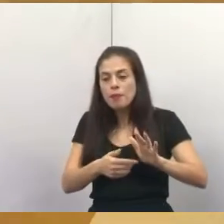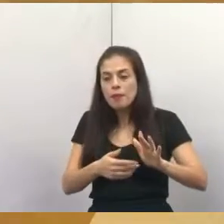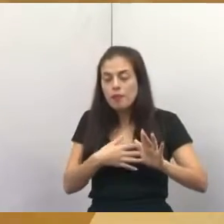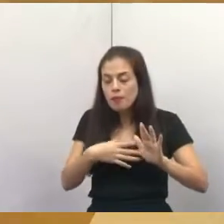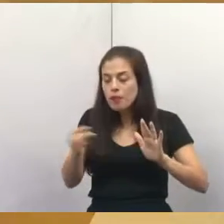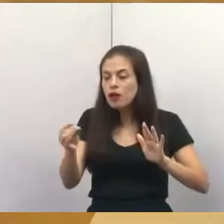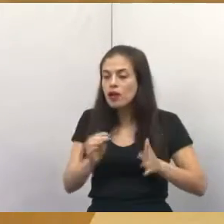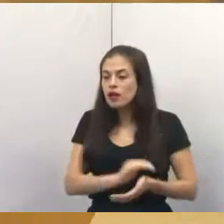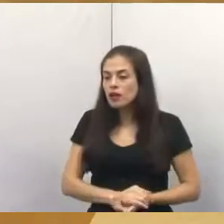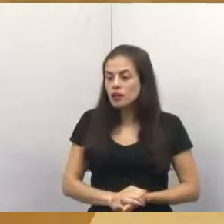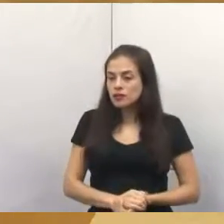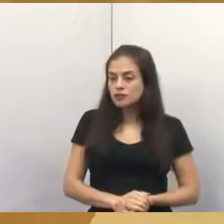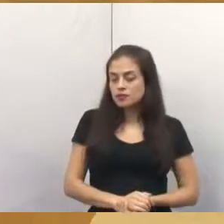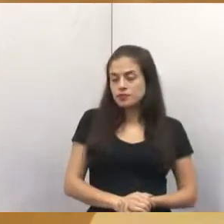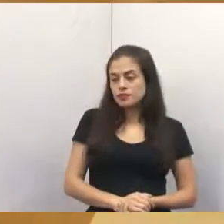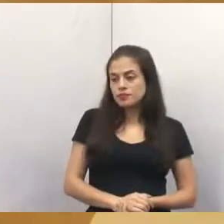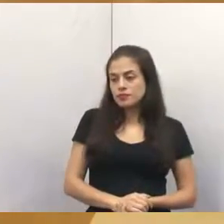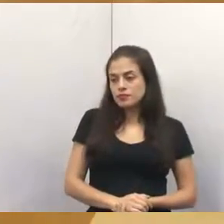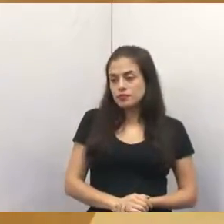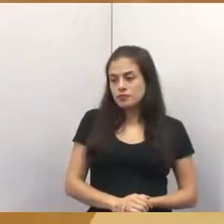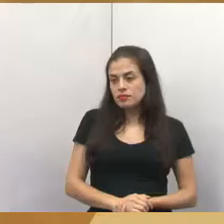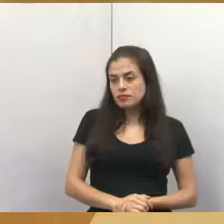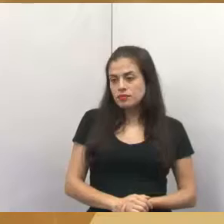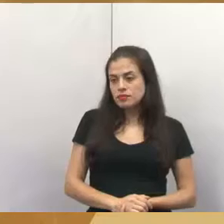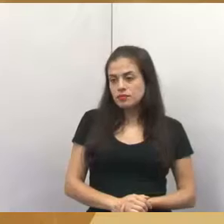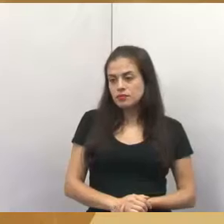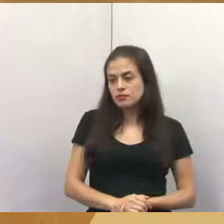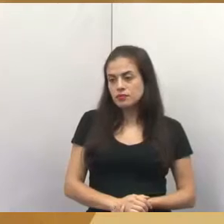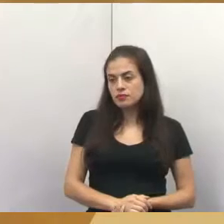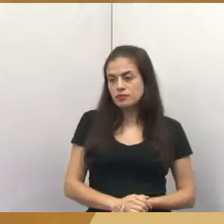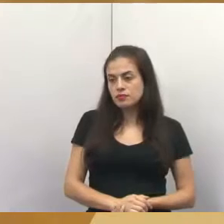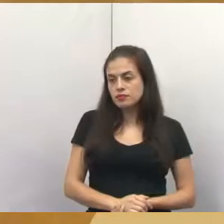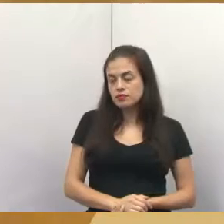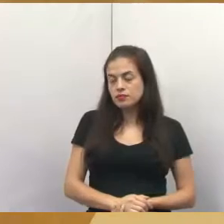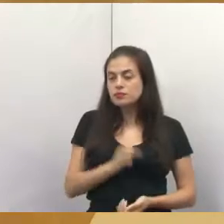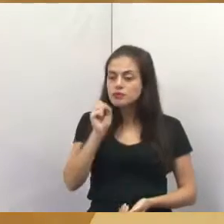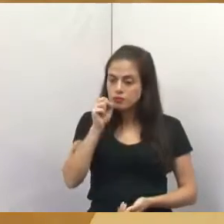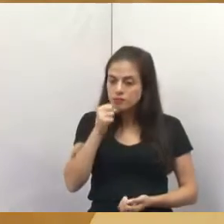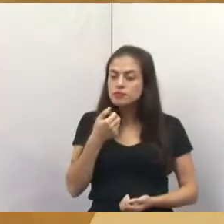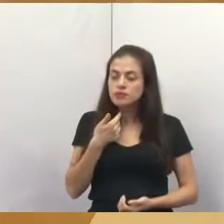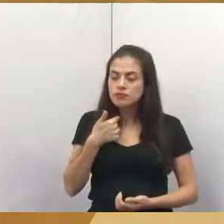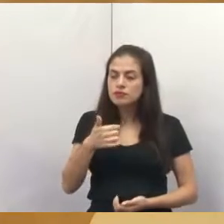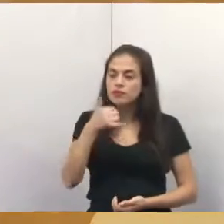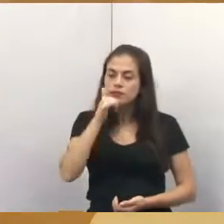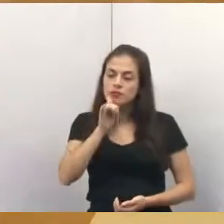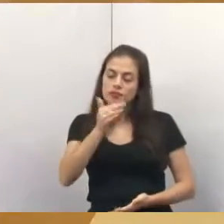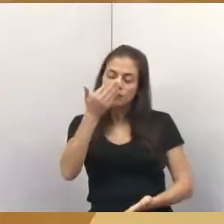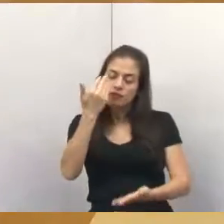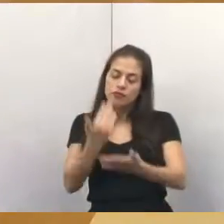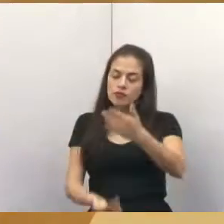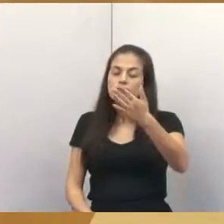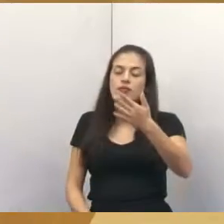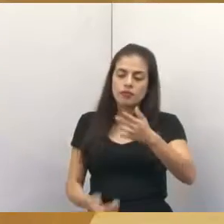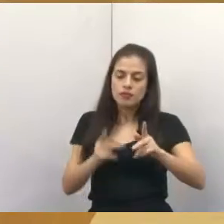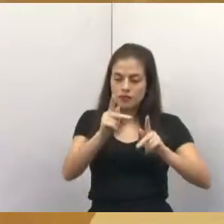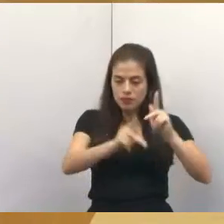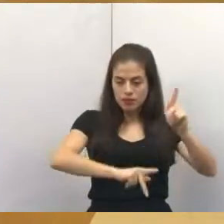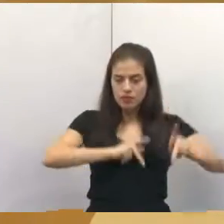ver. Aí sim, eu aceito a palavra de dizer que aí sim prejudica o município lá fora.